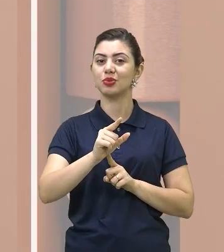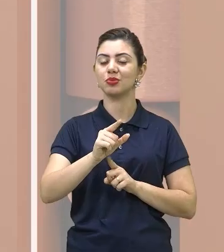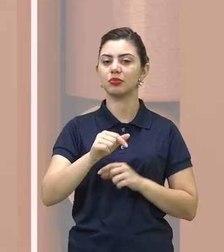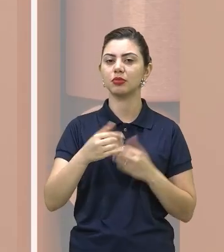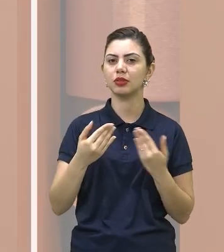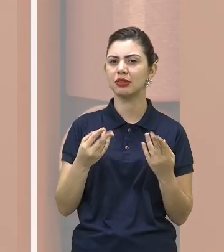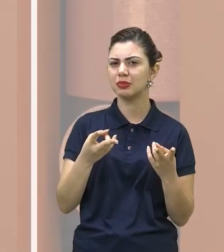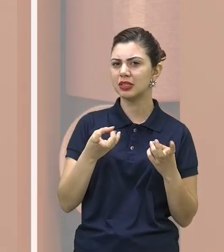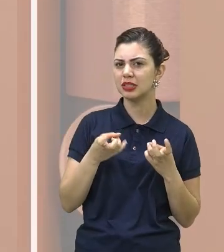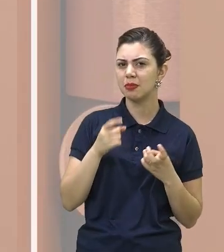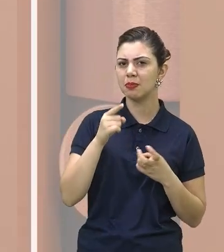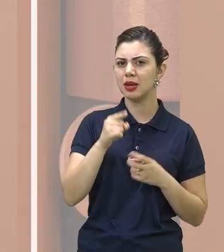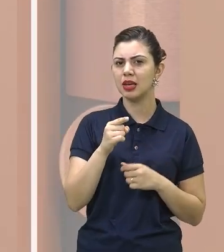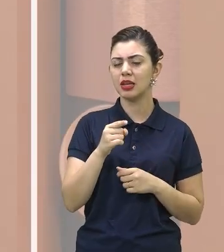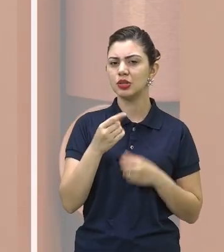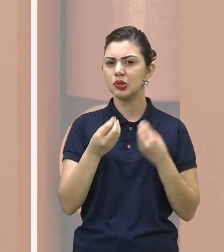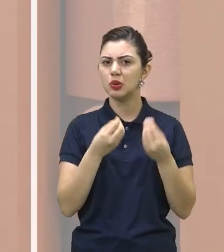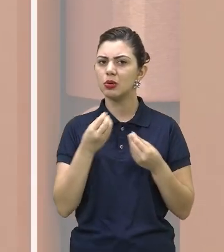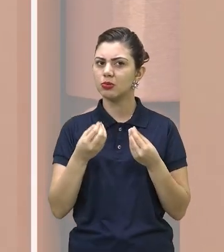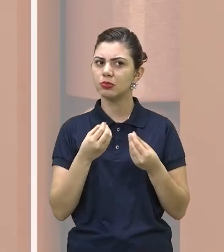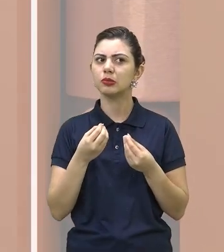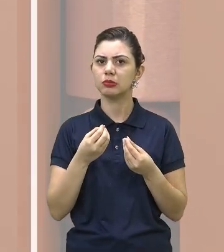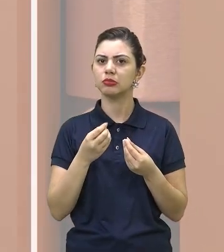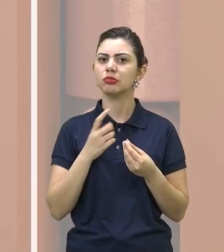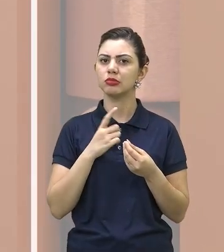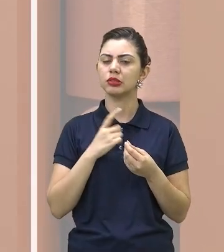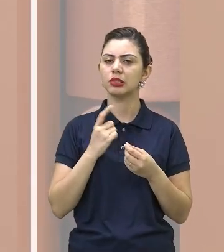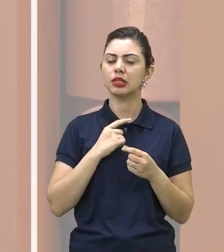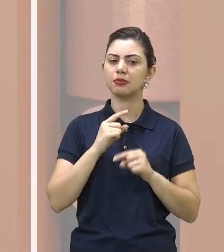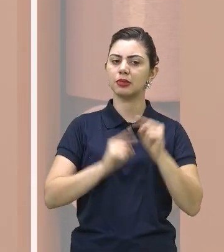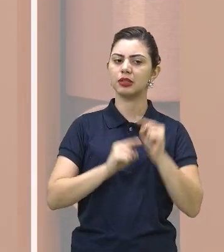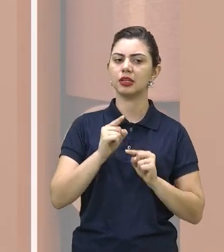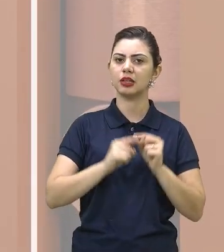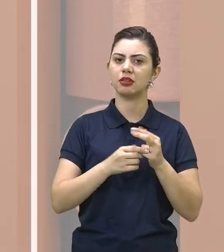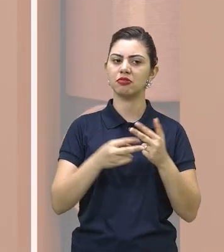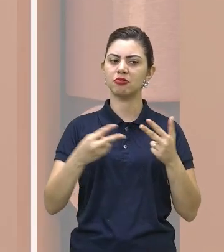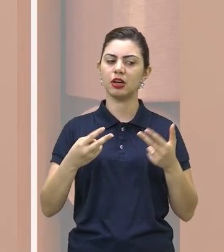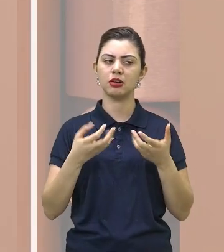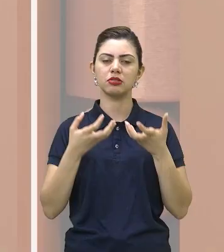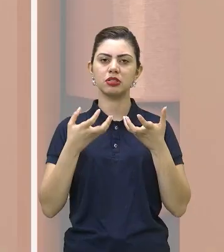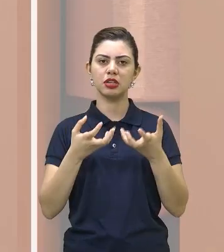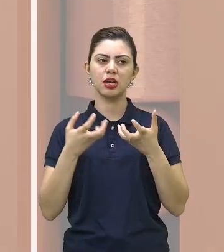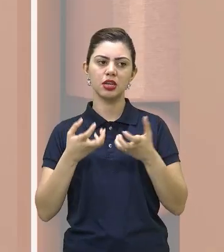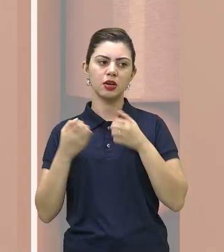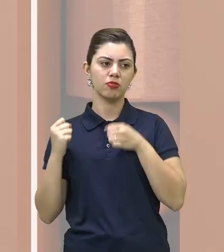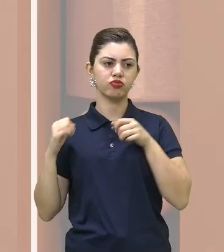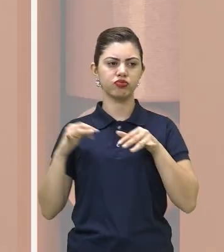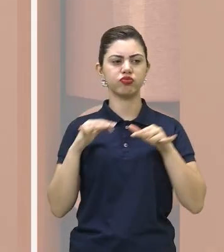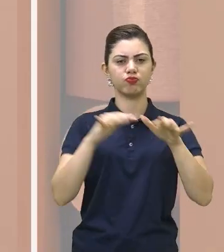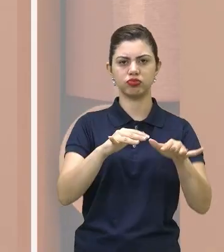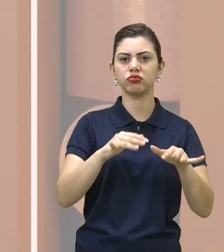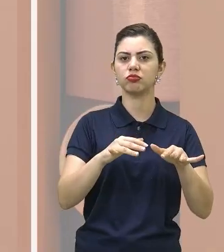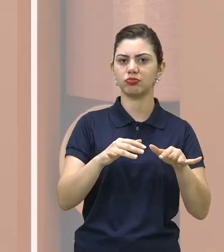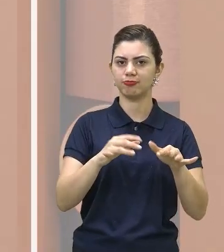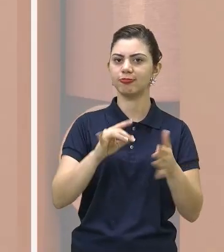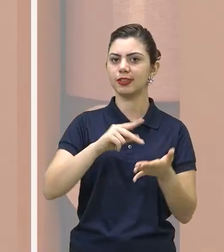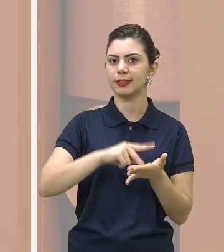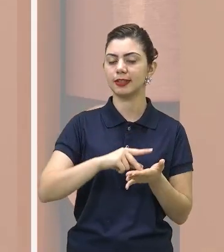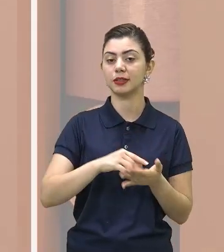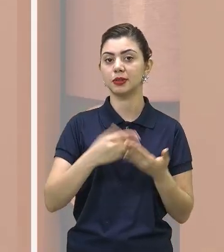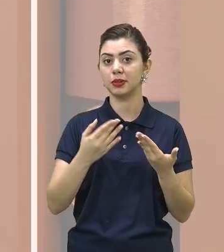não vêm com brincadeira, não. Eles vêm exatamente para tentar e entrar com tudo, então, nesse comércio. Lembra